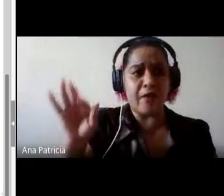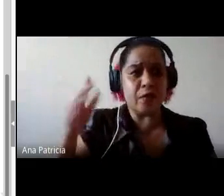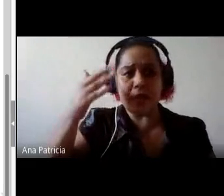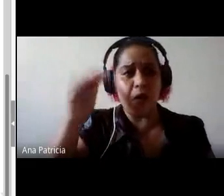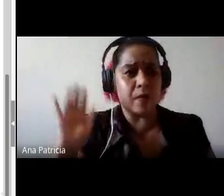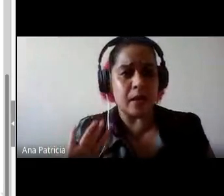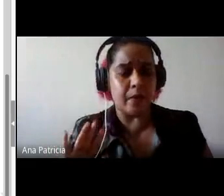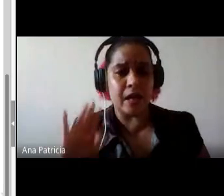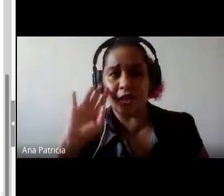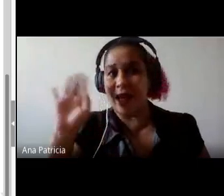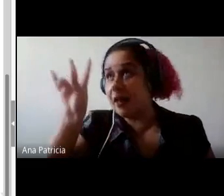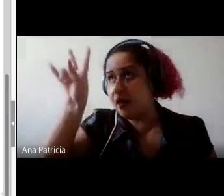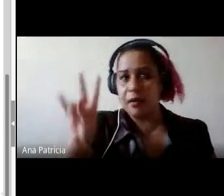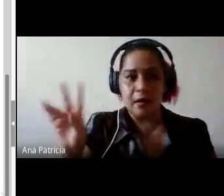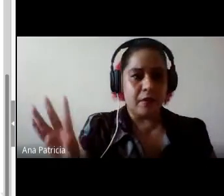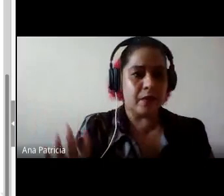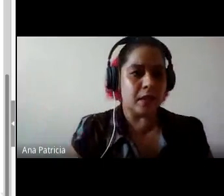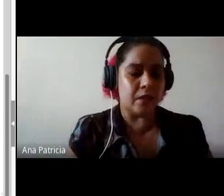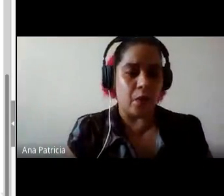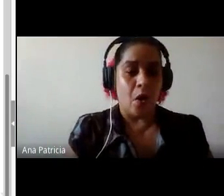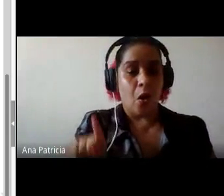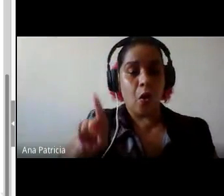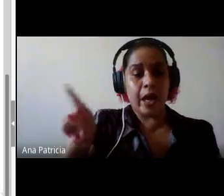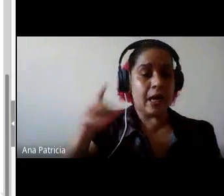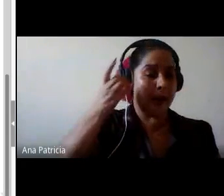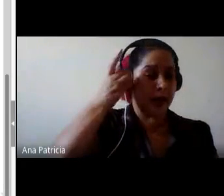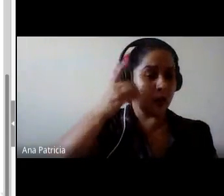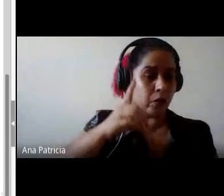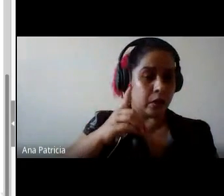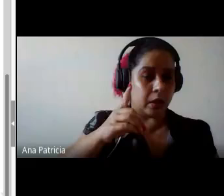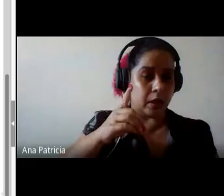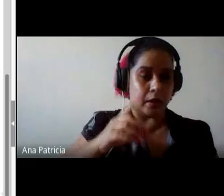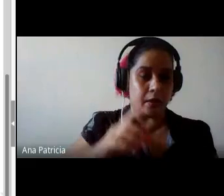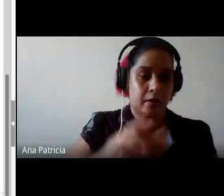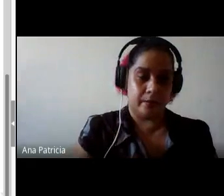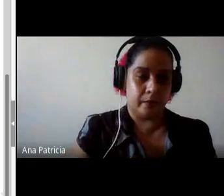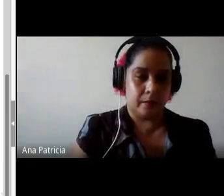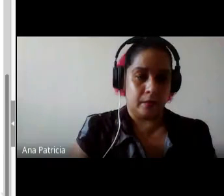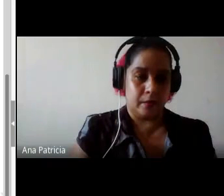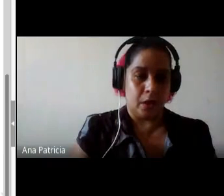olha, já viu se é homem, se é mulher, já está ali, visível. Ou ele, Maradona.